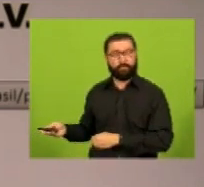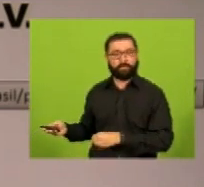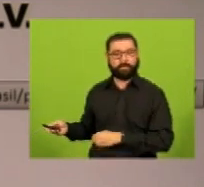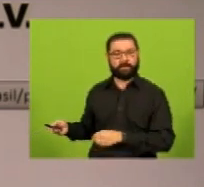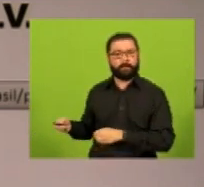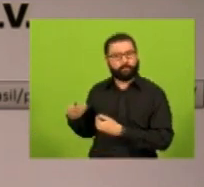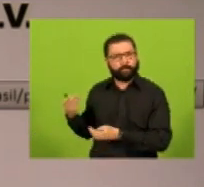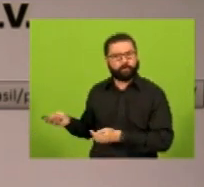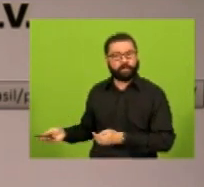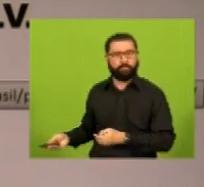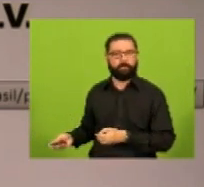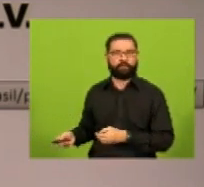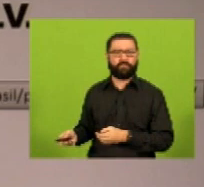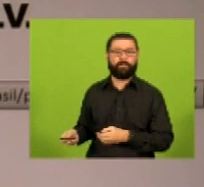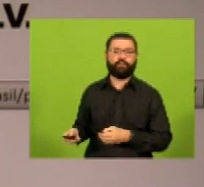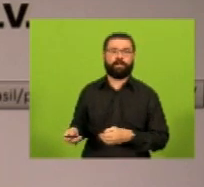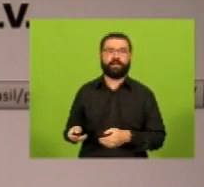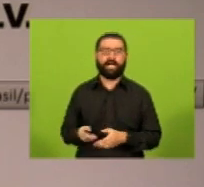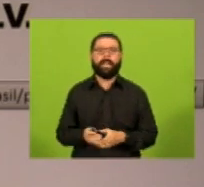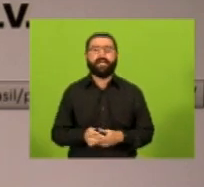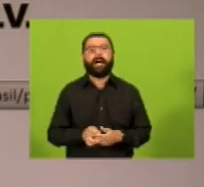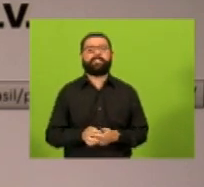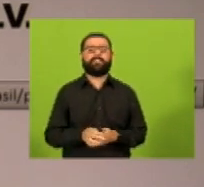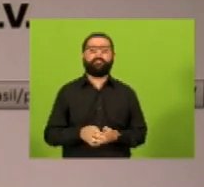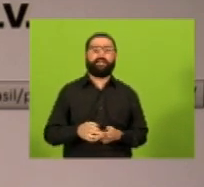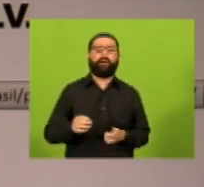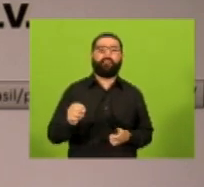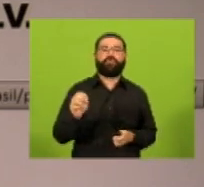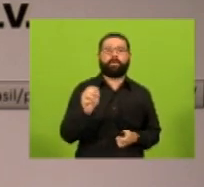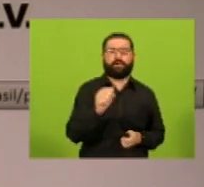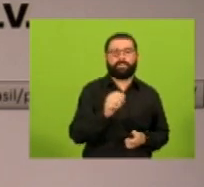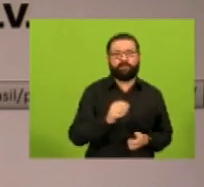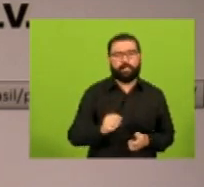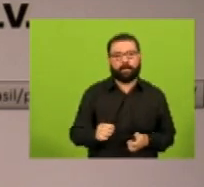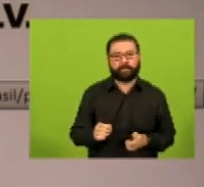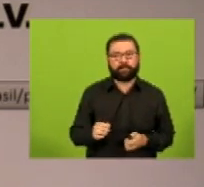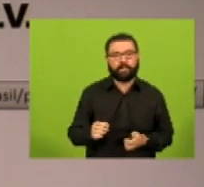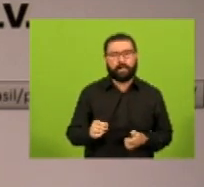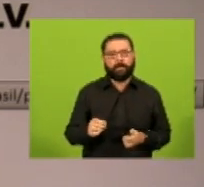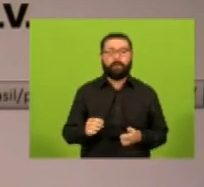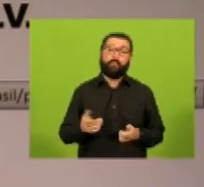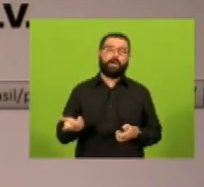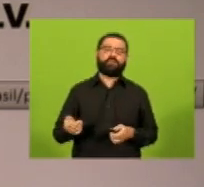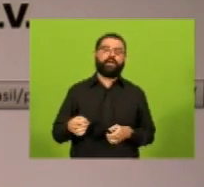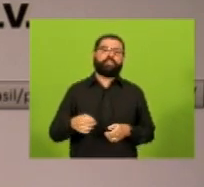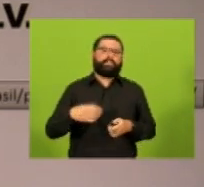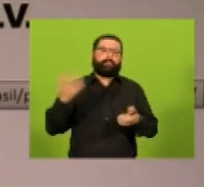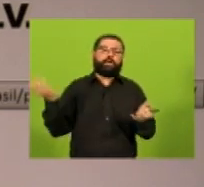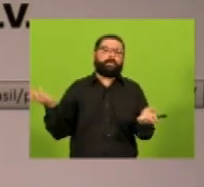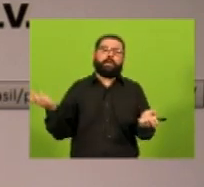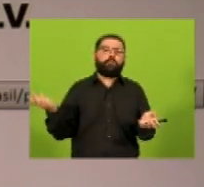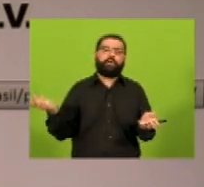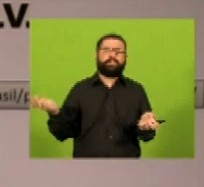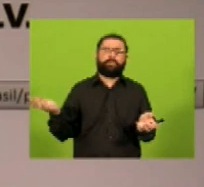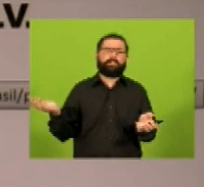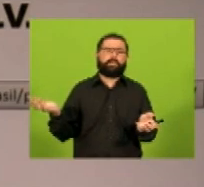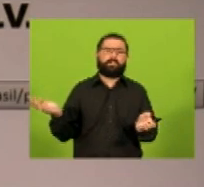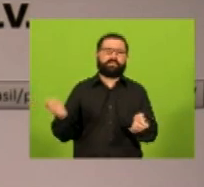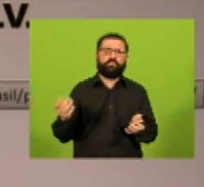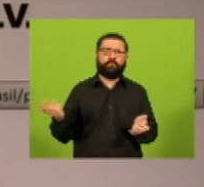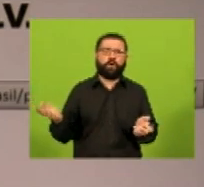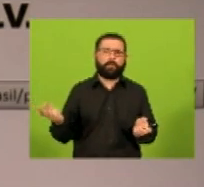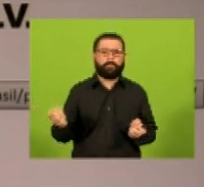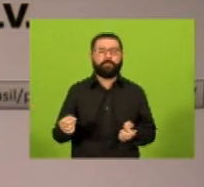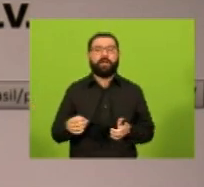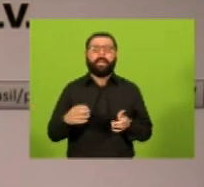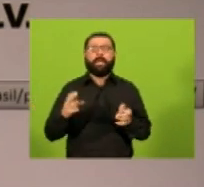que você vai utilizar, do produto químico que você vai utilizar, às vezes é melhor gotículas finas. Ou às vezes você pode trabalhar com gotículas